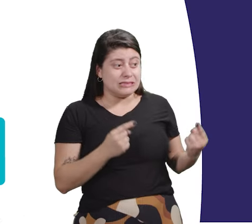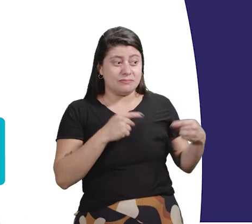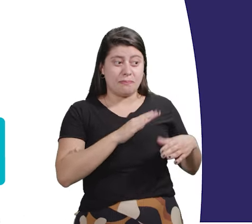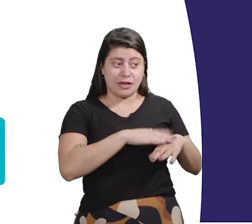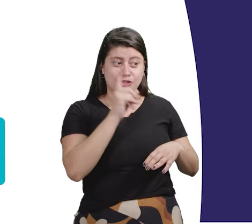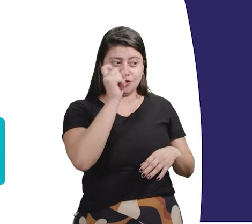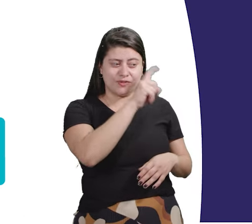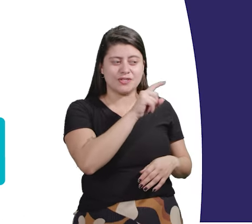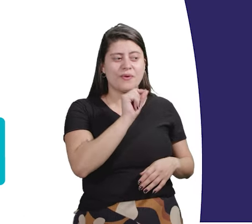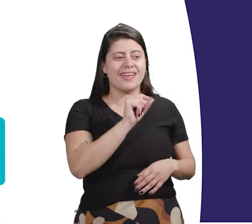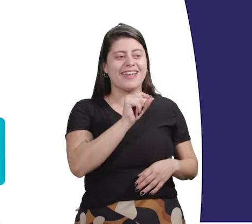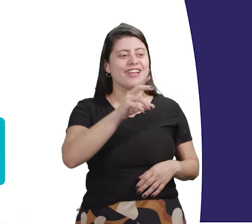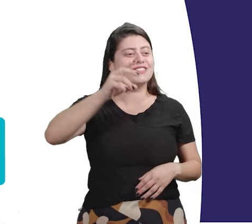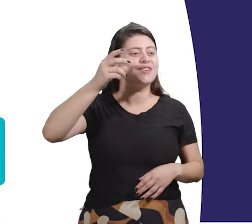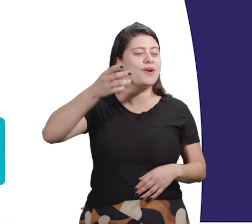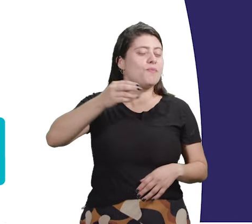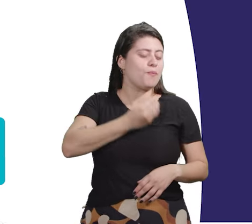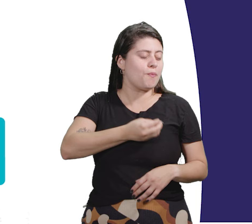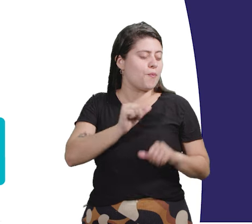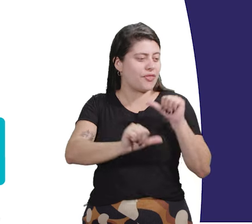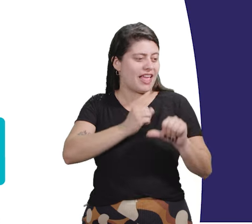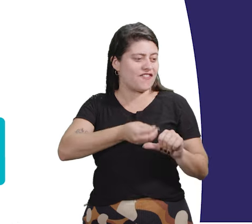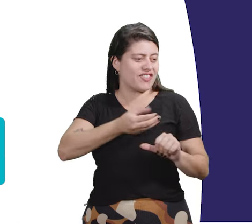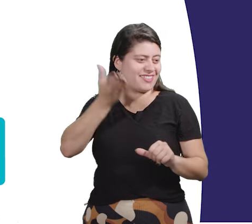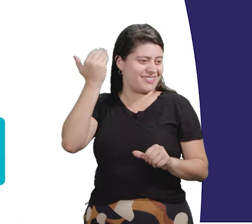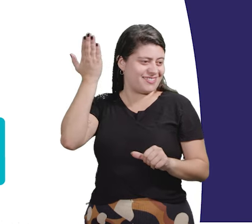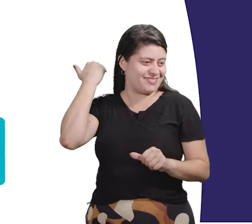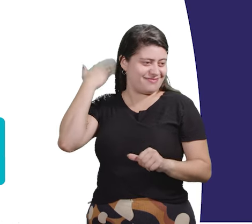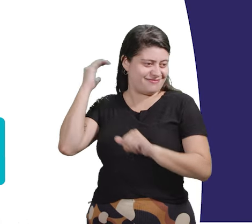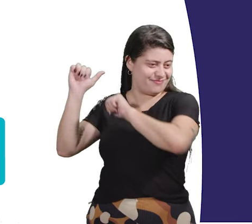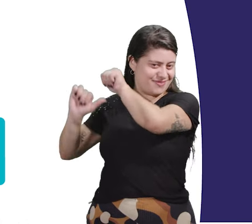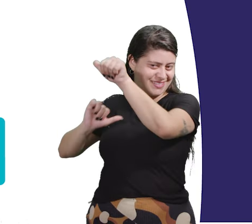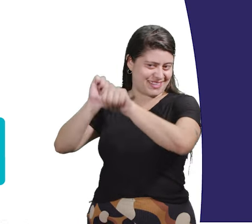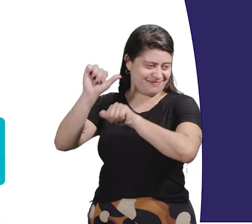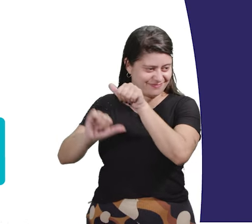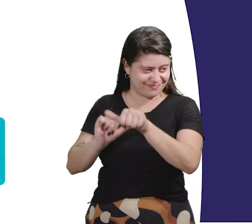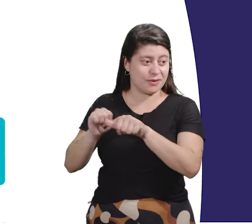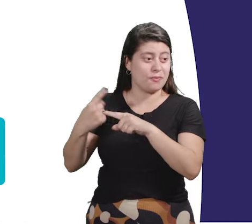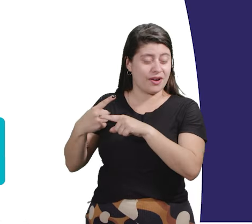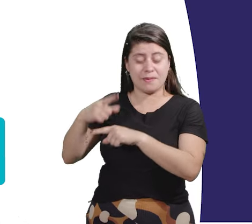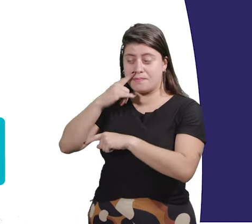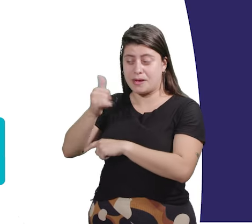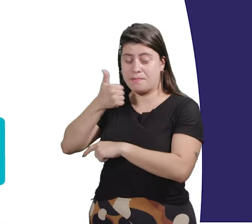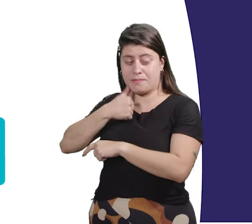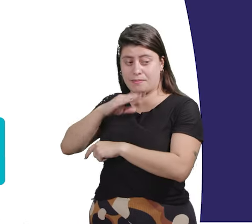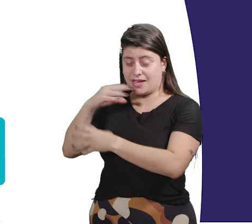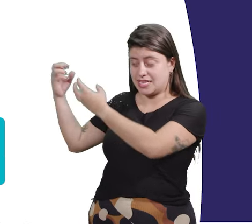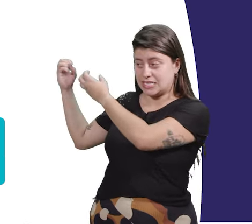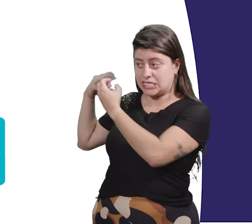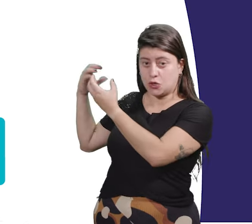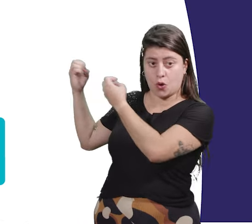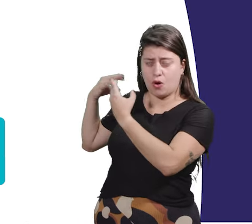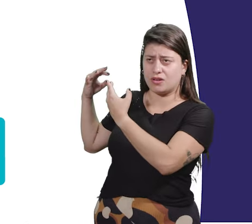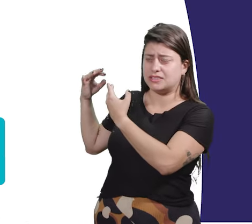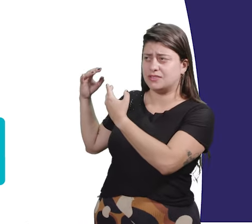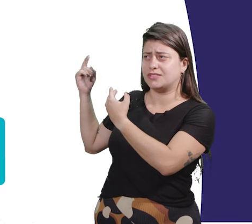a mudança de velhos hábitos. É difícil, né, você mudar as crenças que você foi